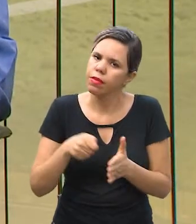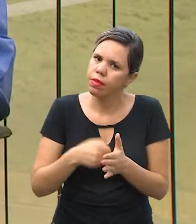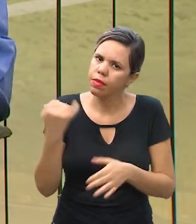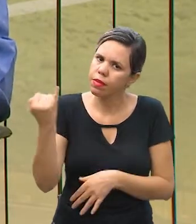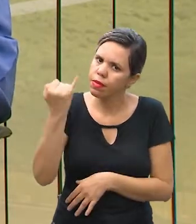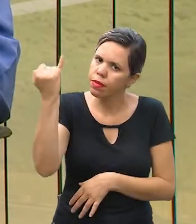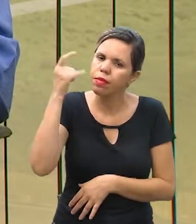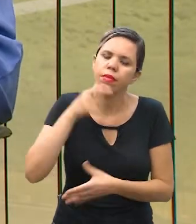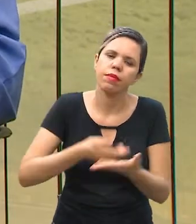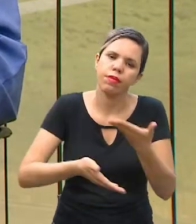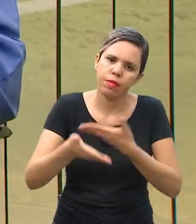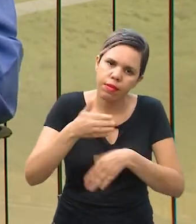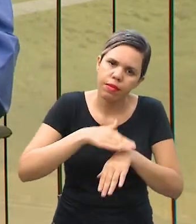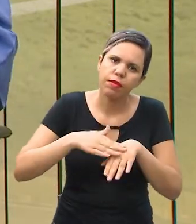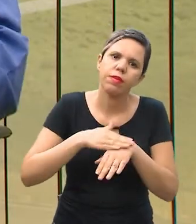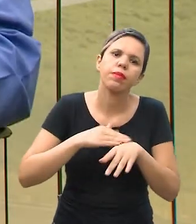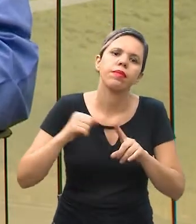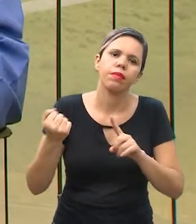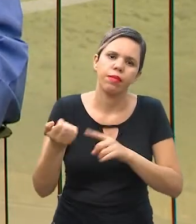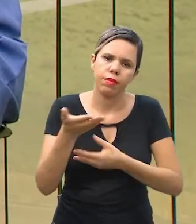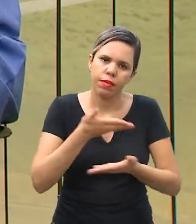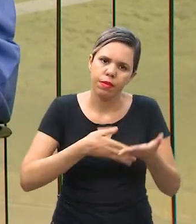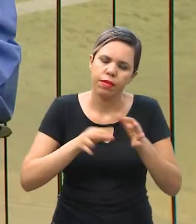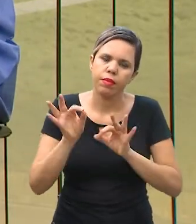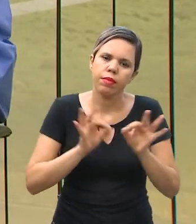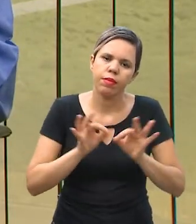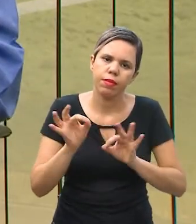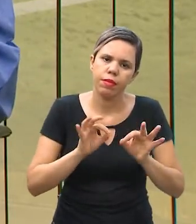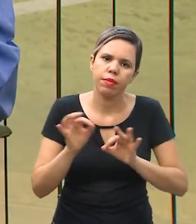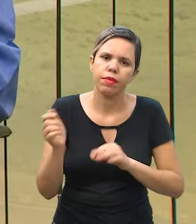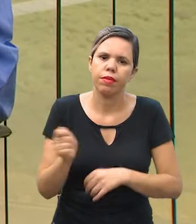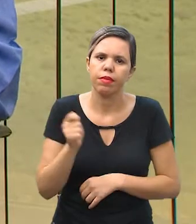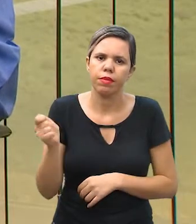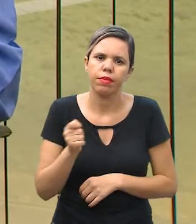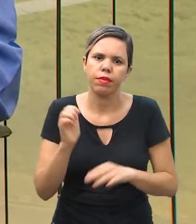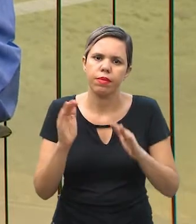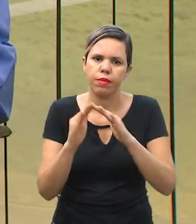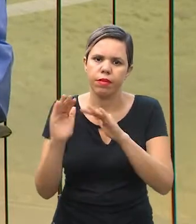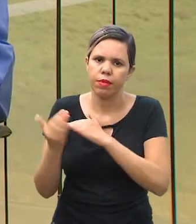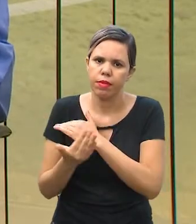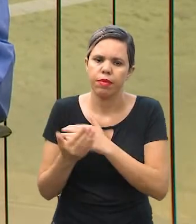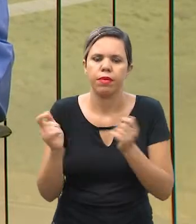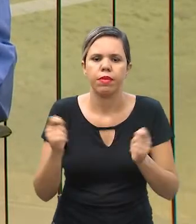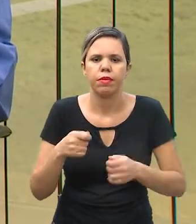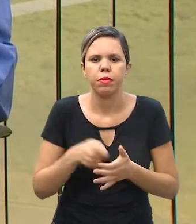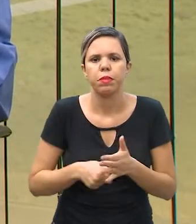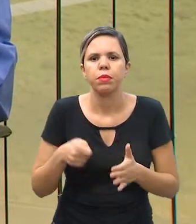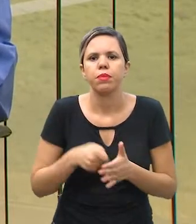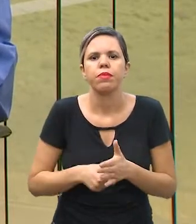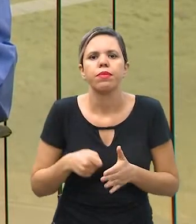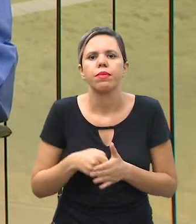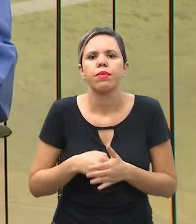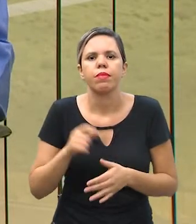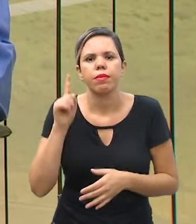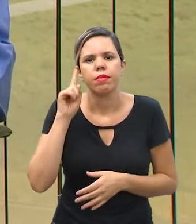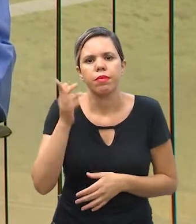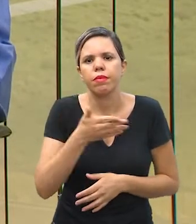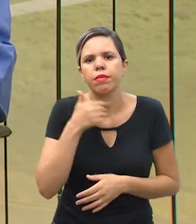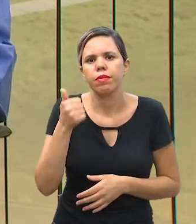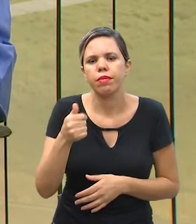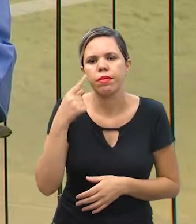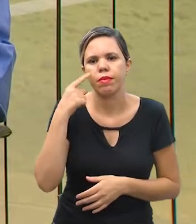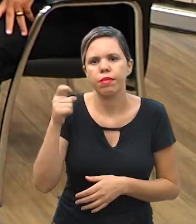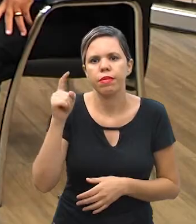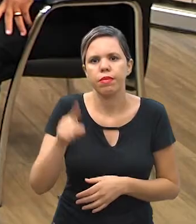também era importante a gente conversar, se associar, organizar em associações de moradores, enfim, para poder lutar por dias melhores.